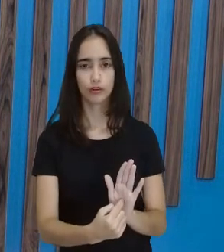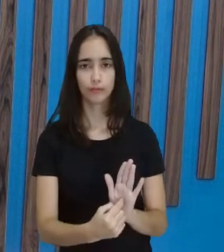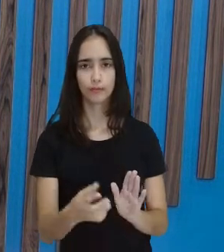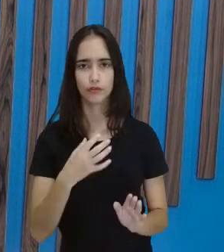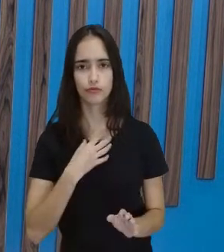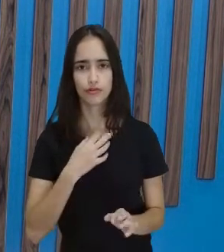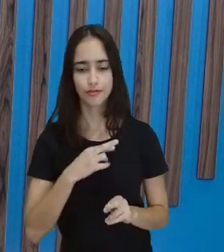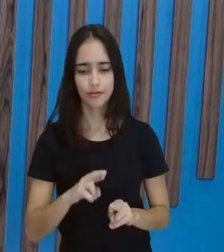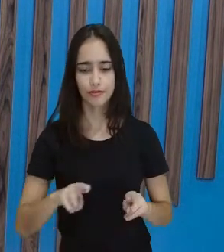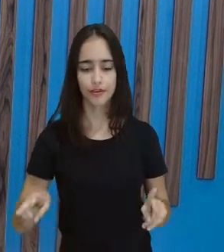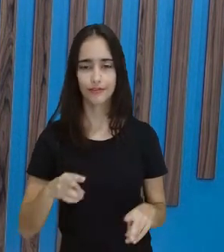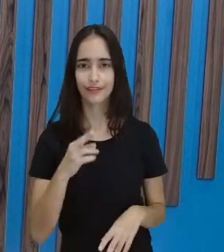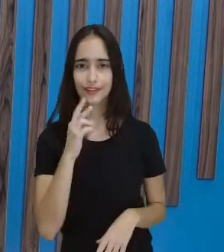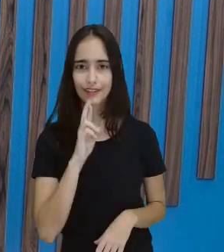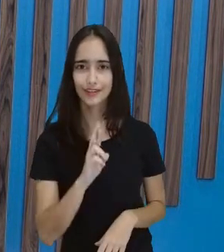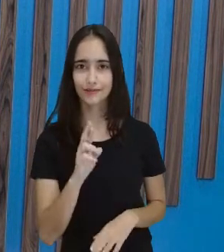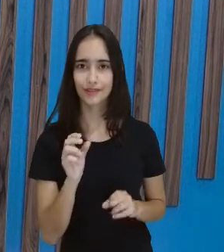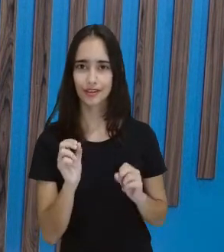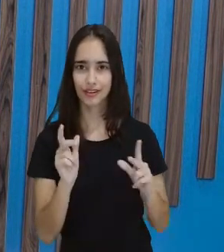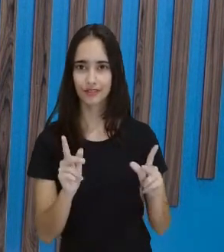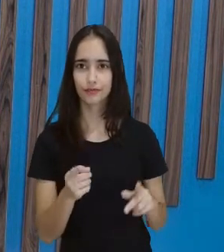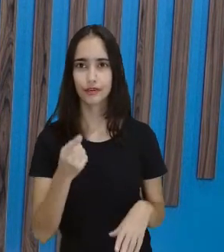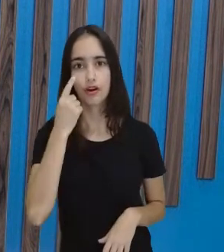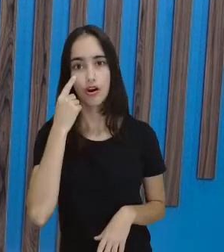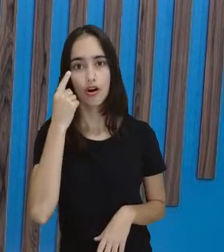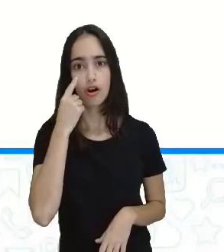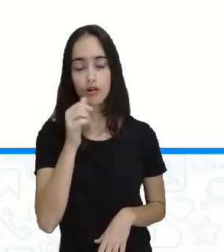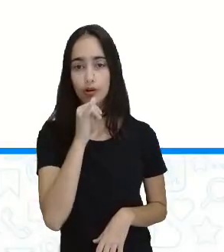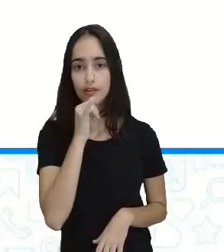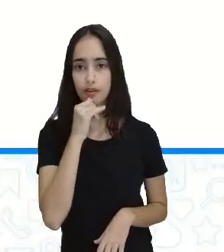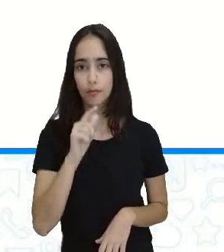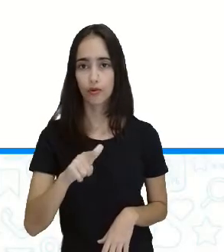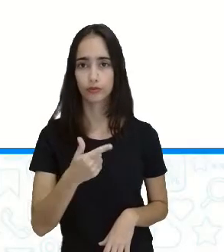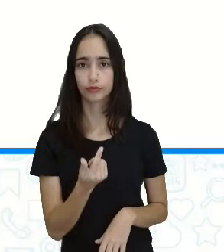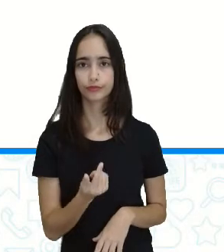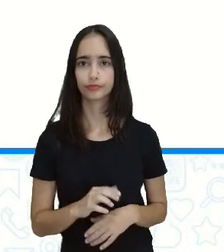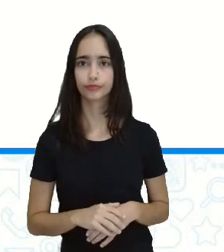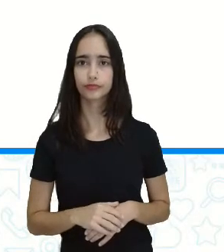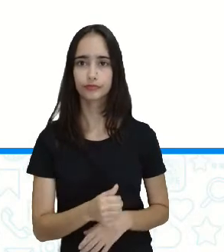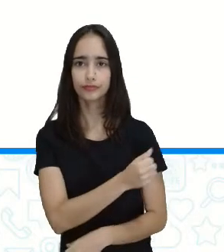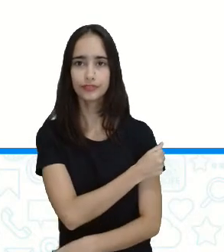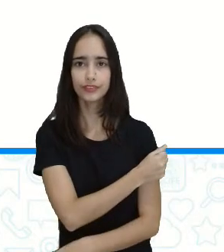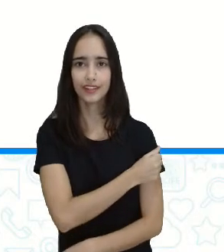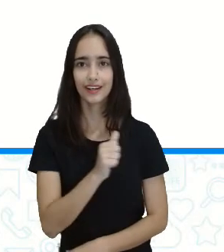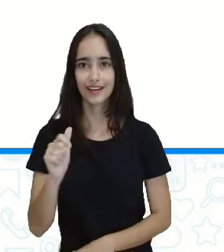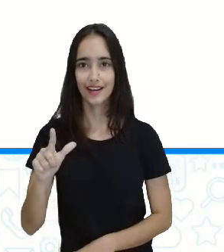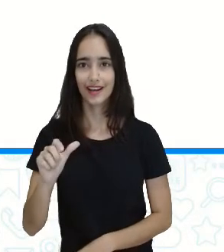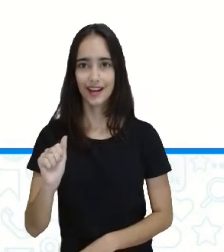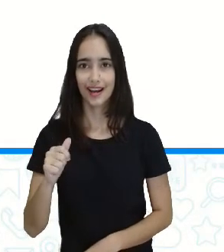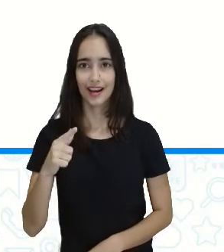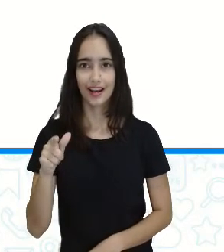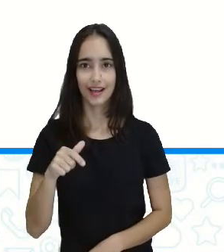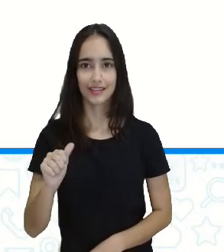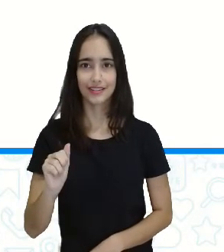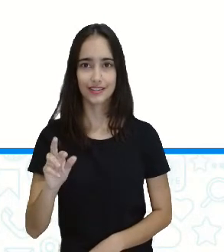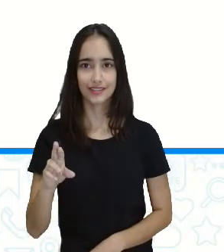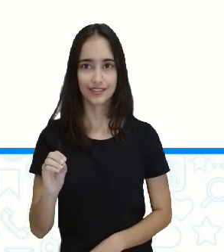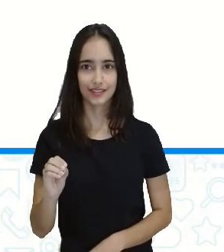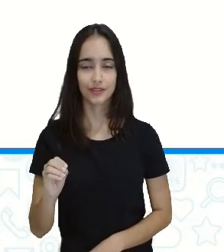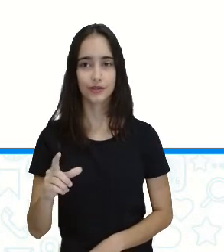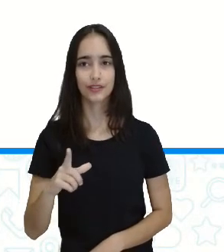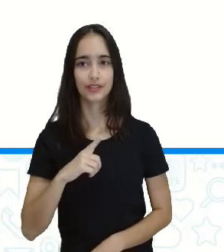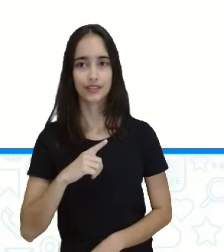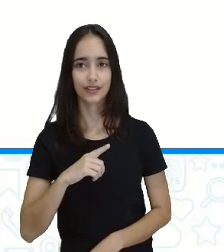outra forma aqui. Vejam só. Vamos para esse exemplo. Lázaro, cadê Lázaro? Tá por aí? Contemplei Lázaro